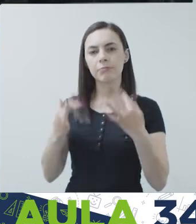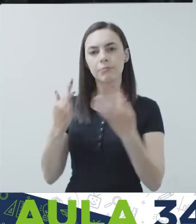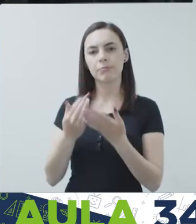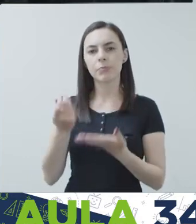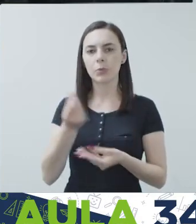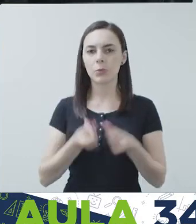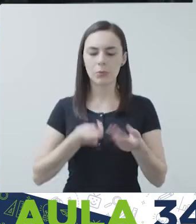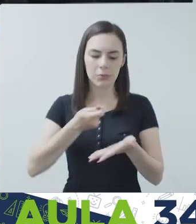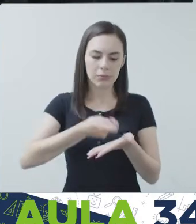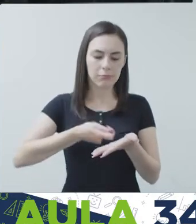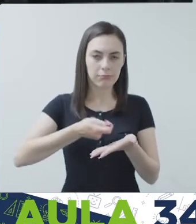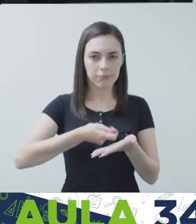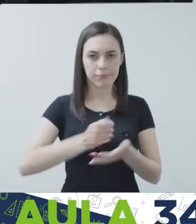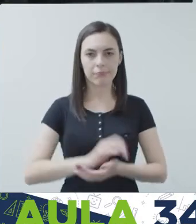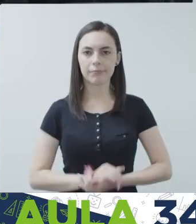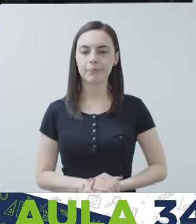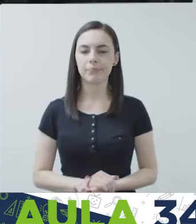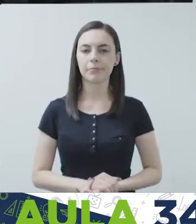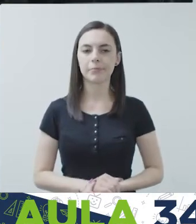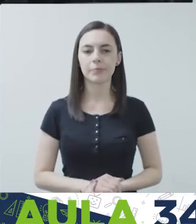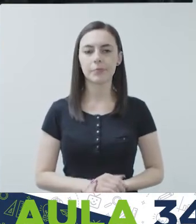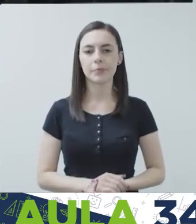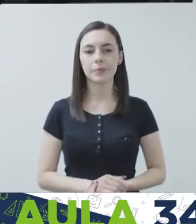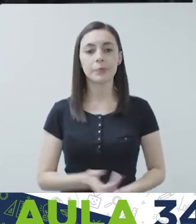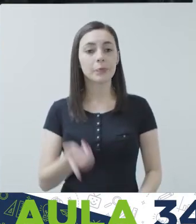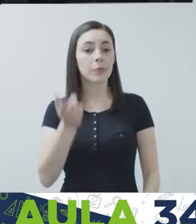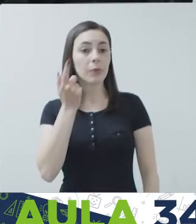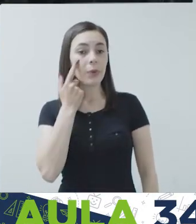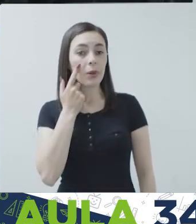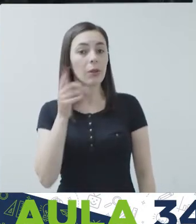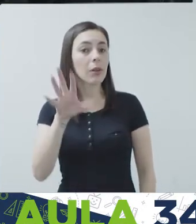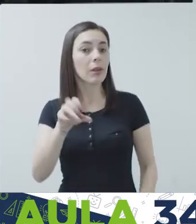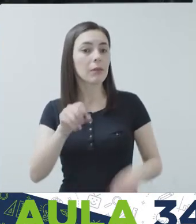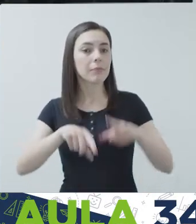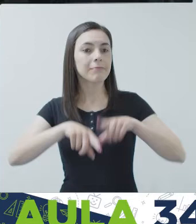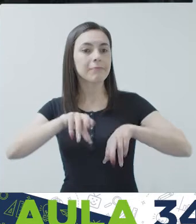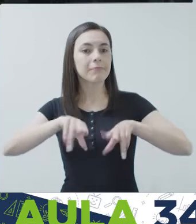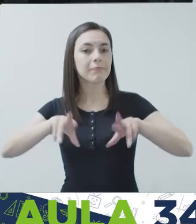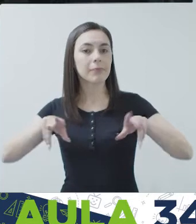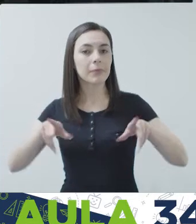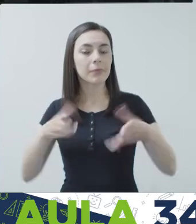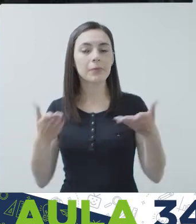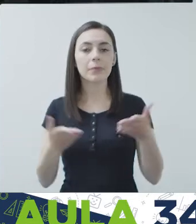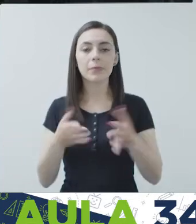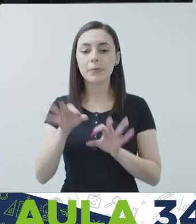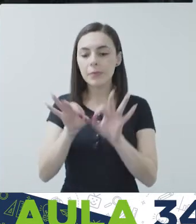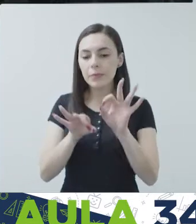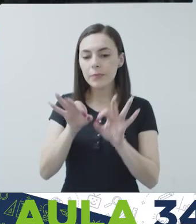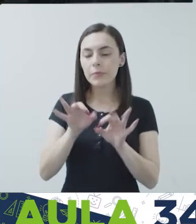fazer. Vejam lá, peguem o material de vocês, que nós vamos fazer agora o número